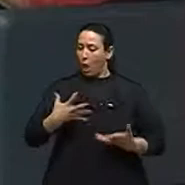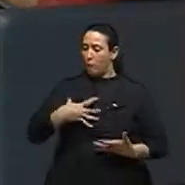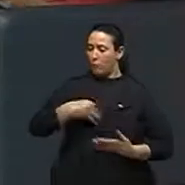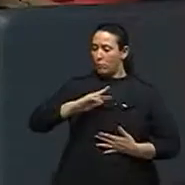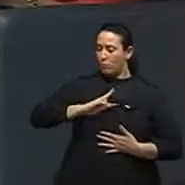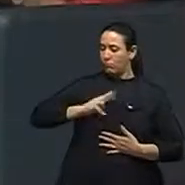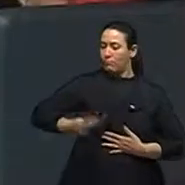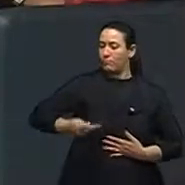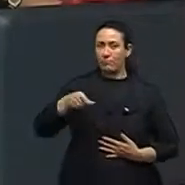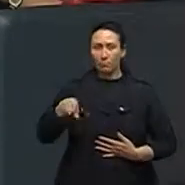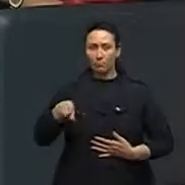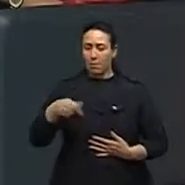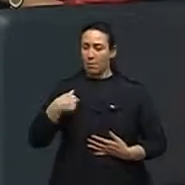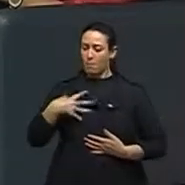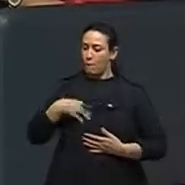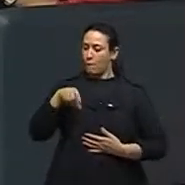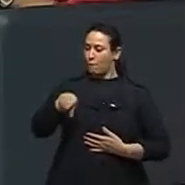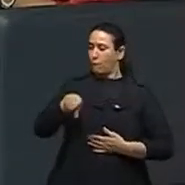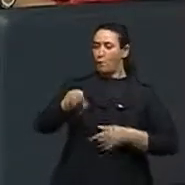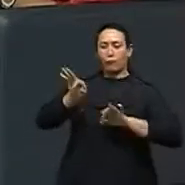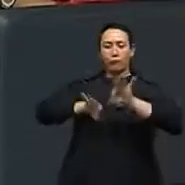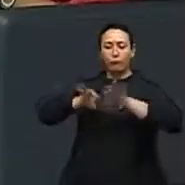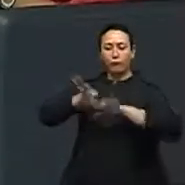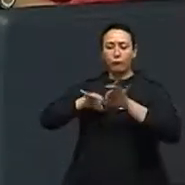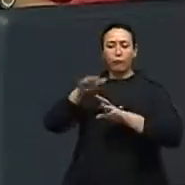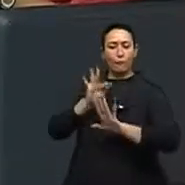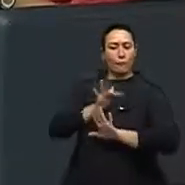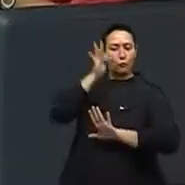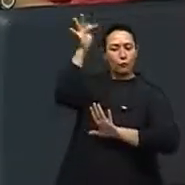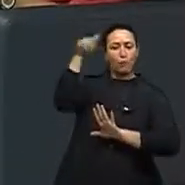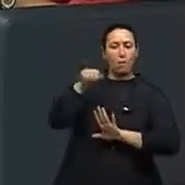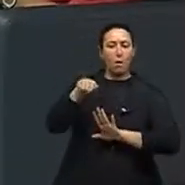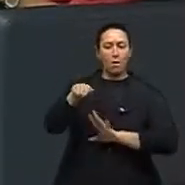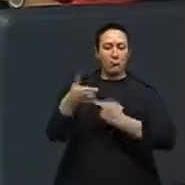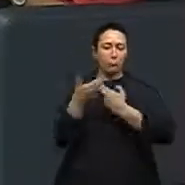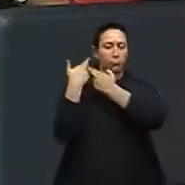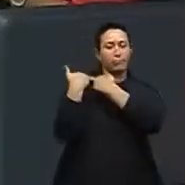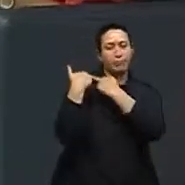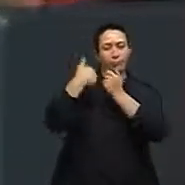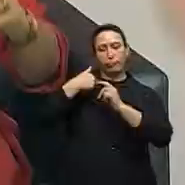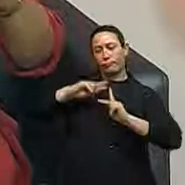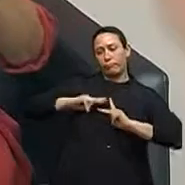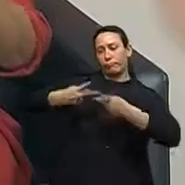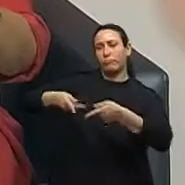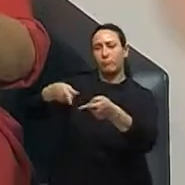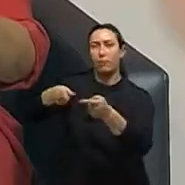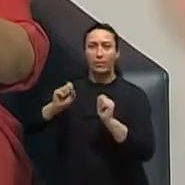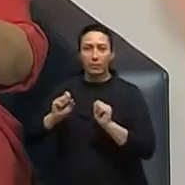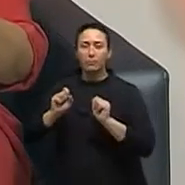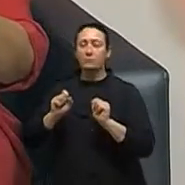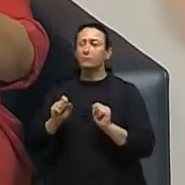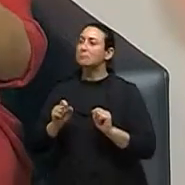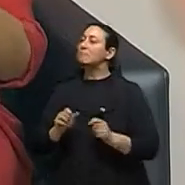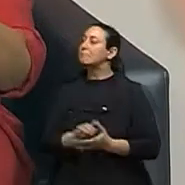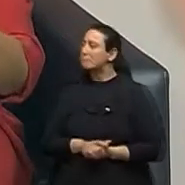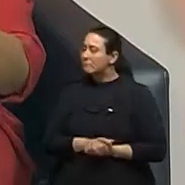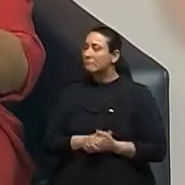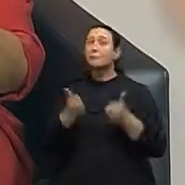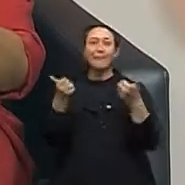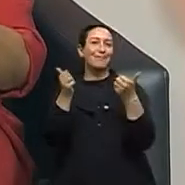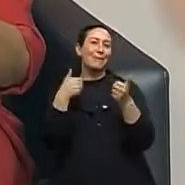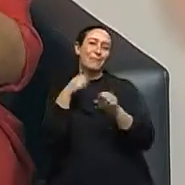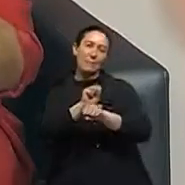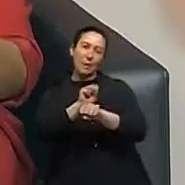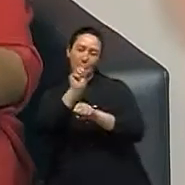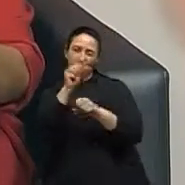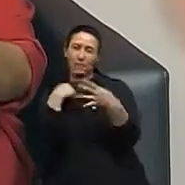vai o banco meu filho que vai cuidar dos negócios ele não faz a sua a sua participação Claro claro nós vamos continuar sim eu só tenho que chamar